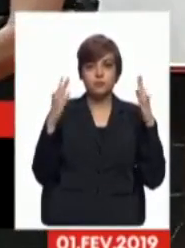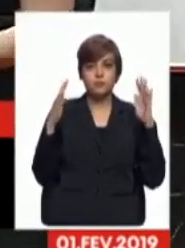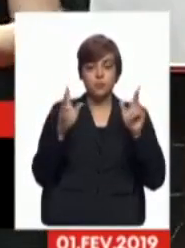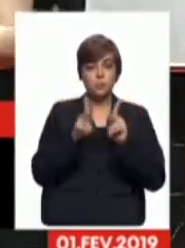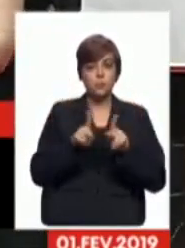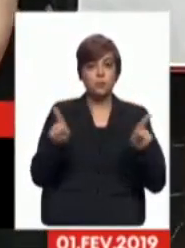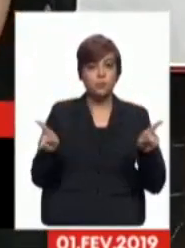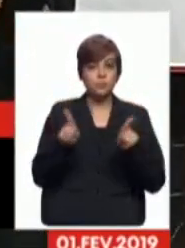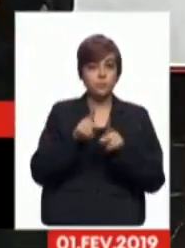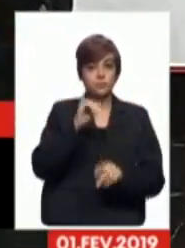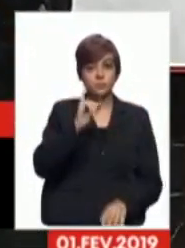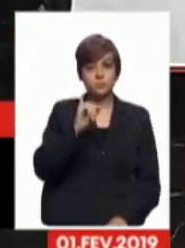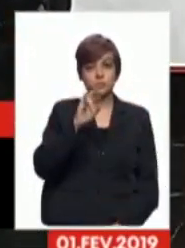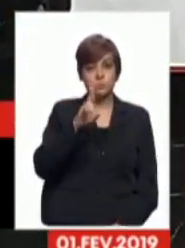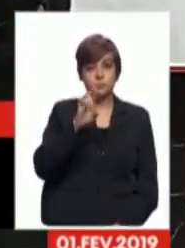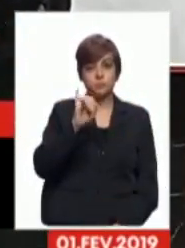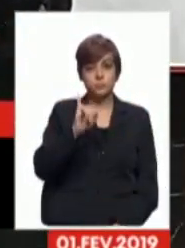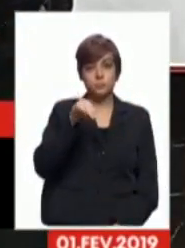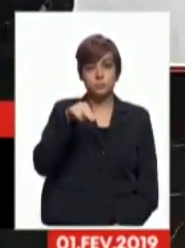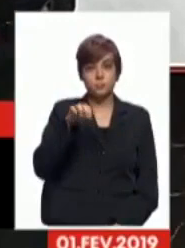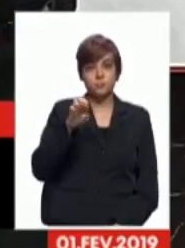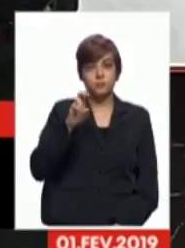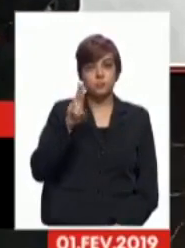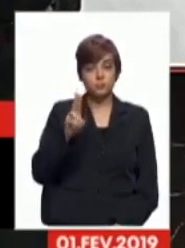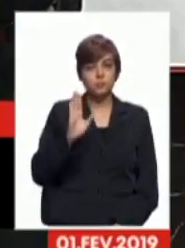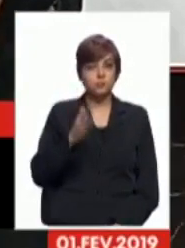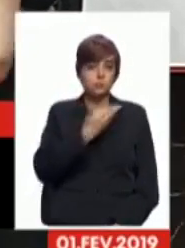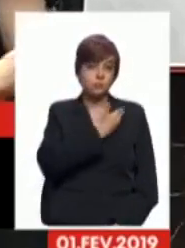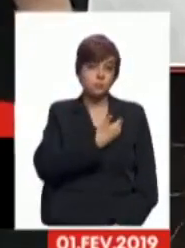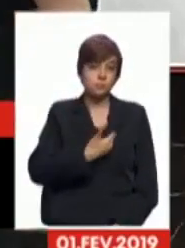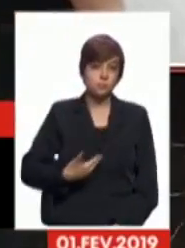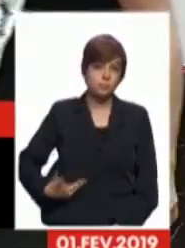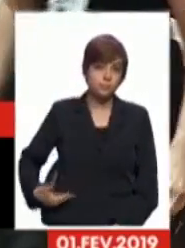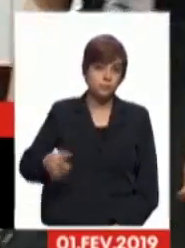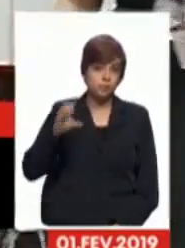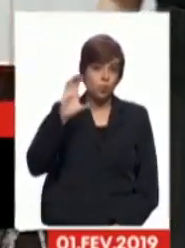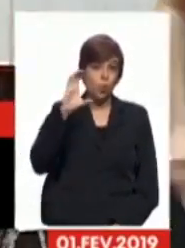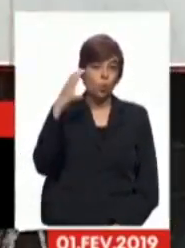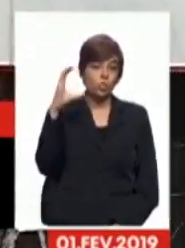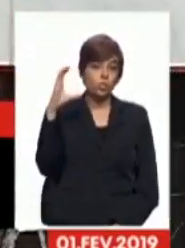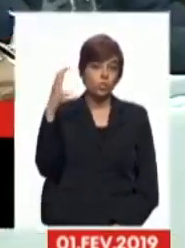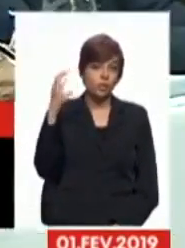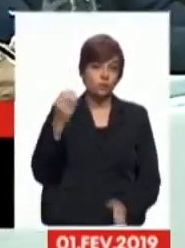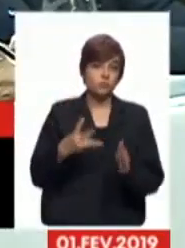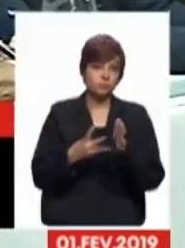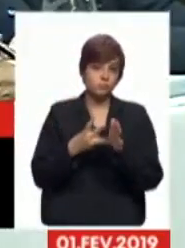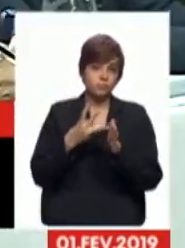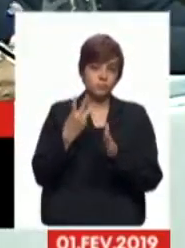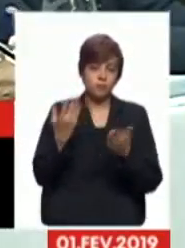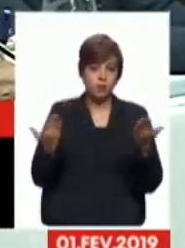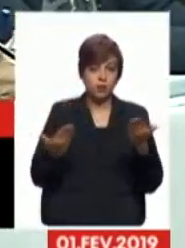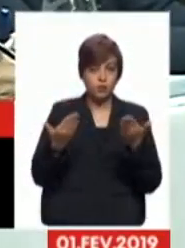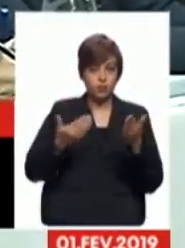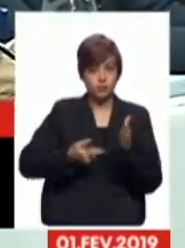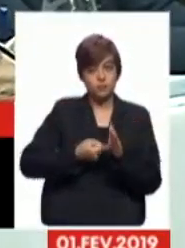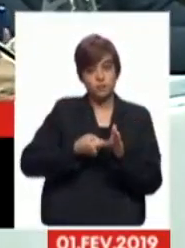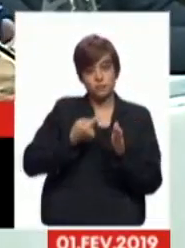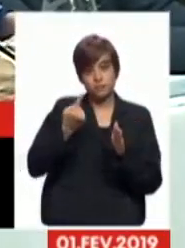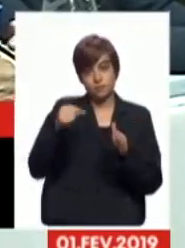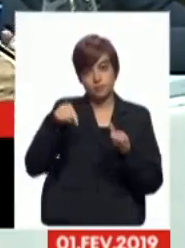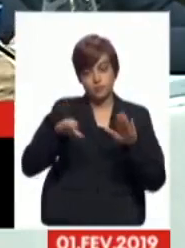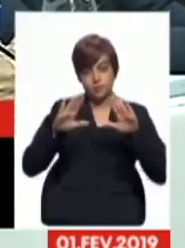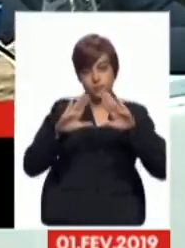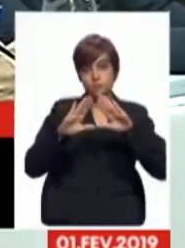Professor Irineu, vereador em Contagem por 3 mandatos, foi eleito pelo PSL para seu primeiro mandato na Assembleia de Minas.